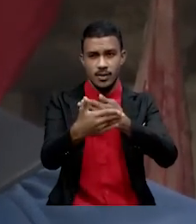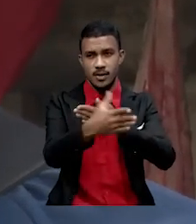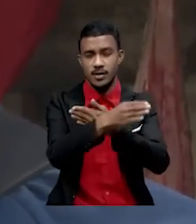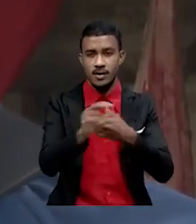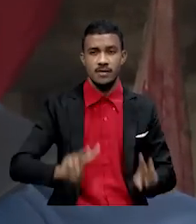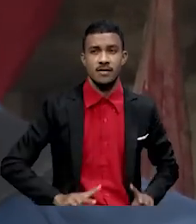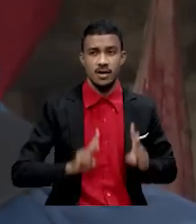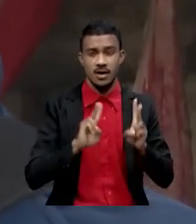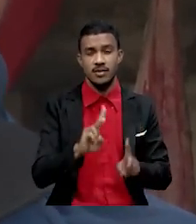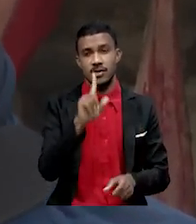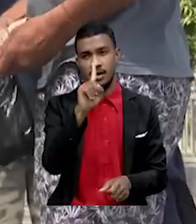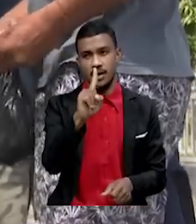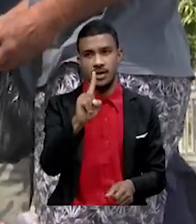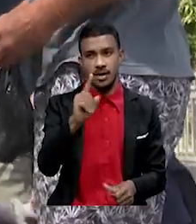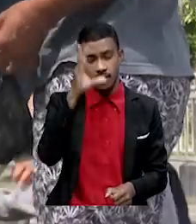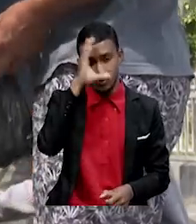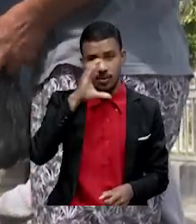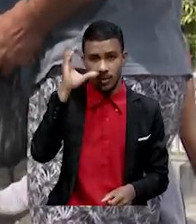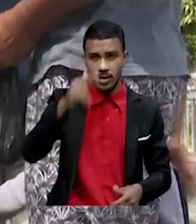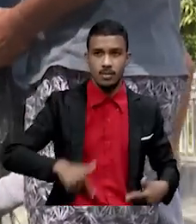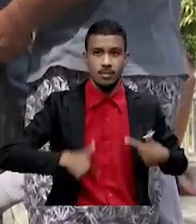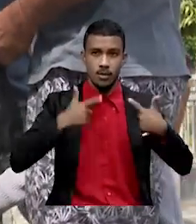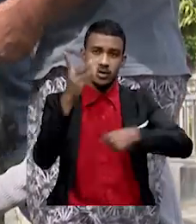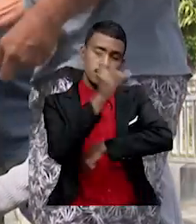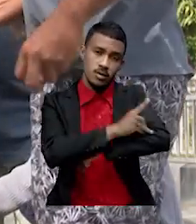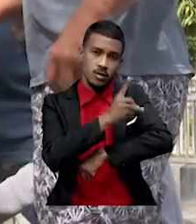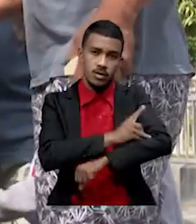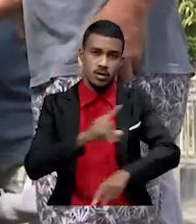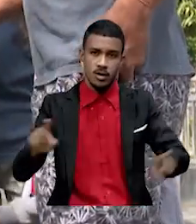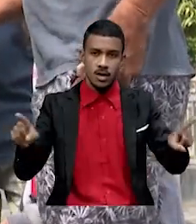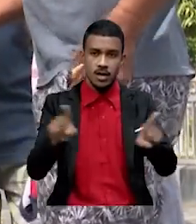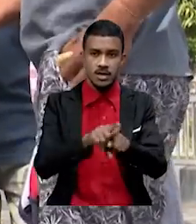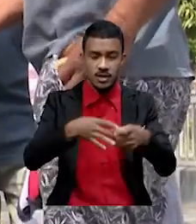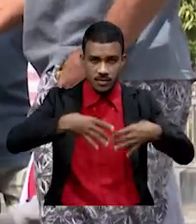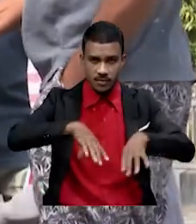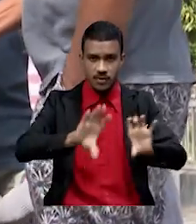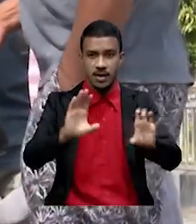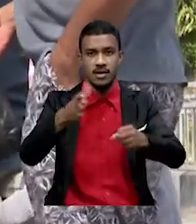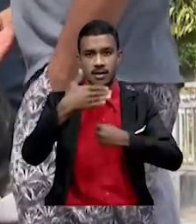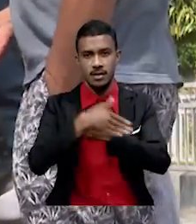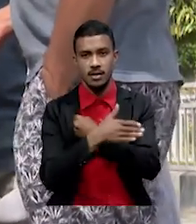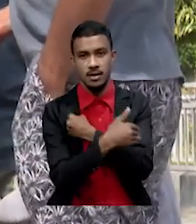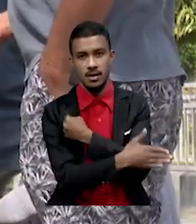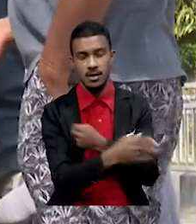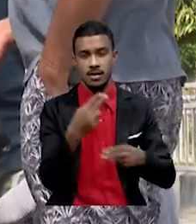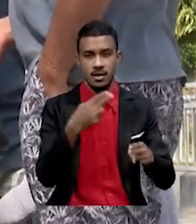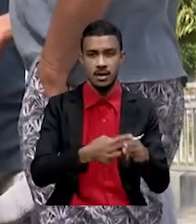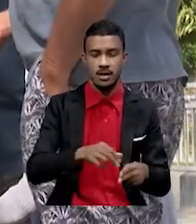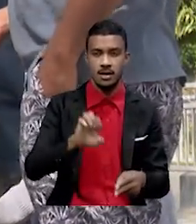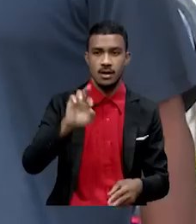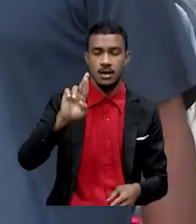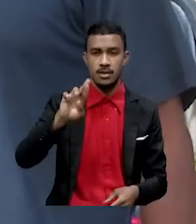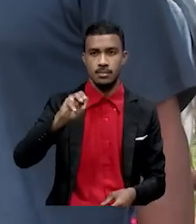veterano ida buca nem moris lor loron anessan negociante ikan Hermenegildo Fraga